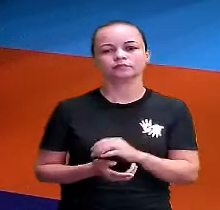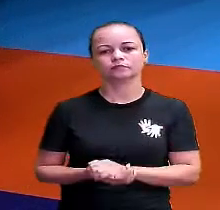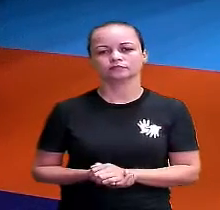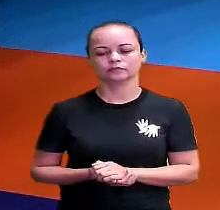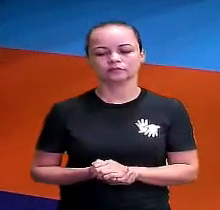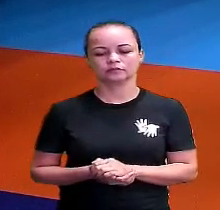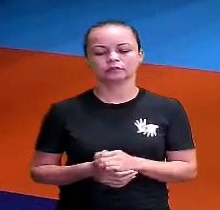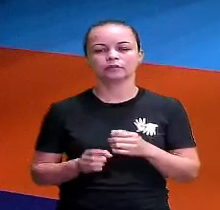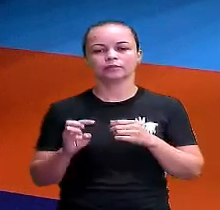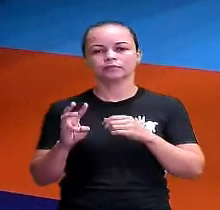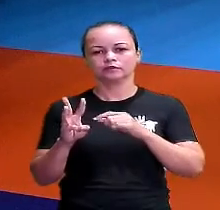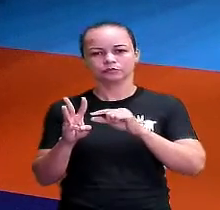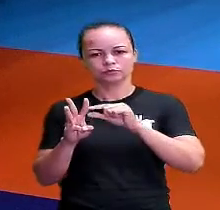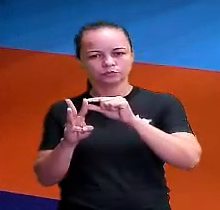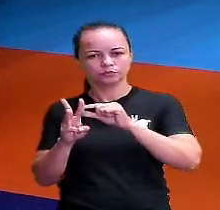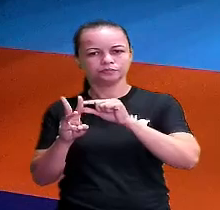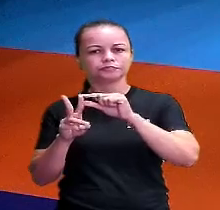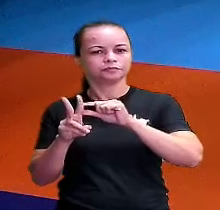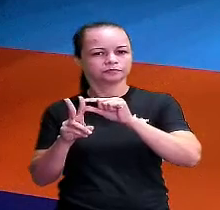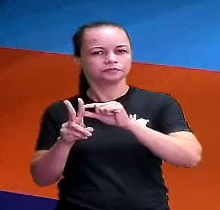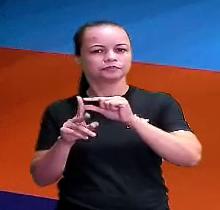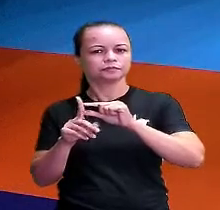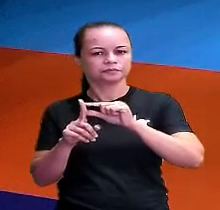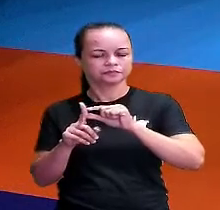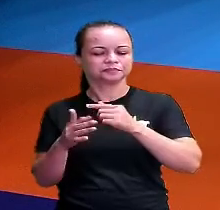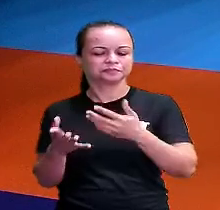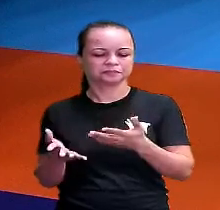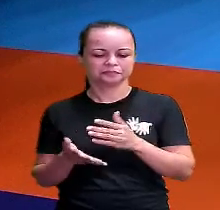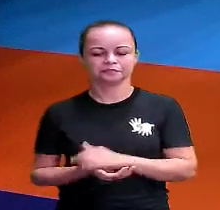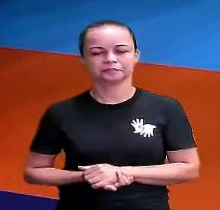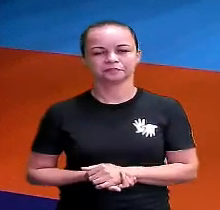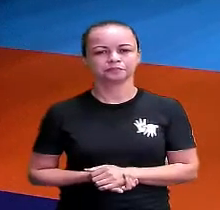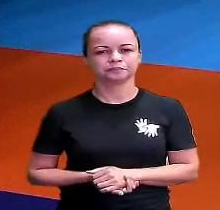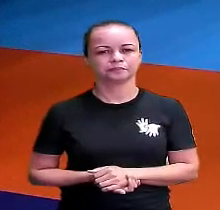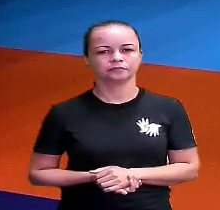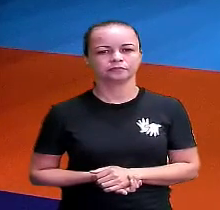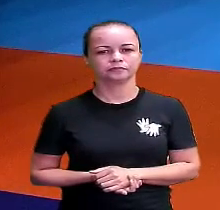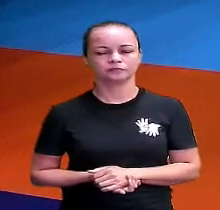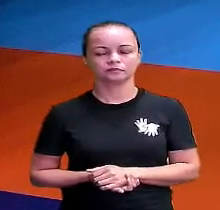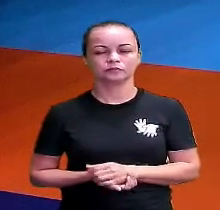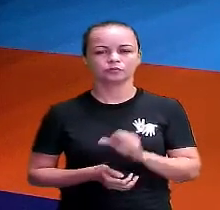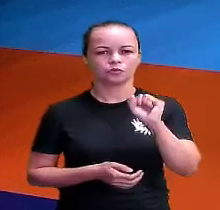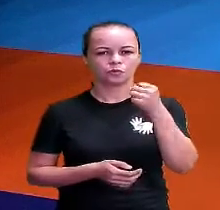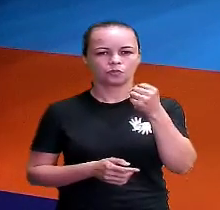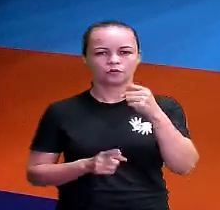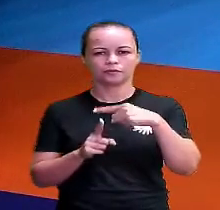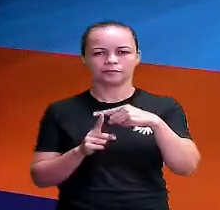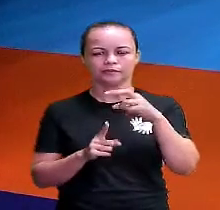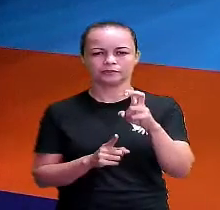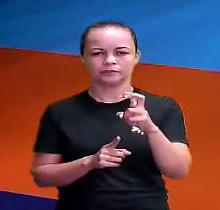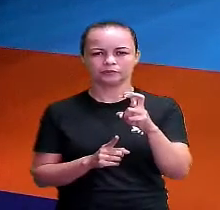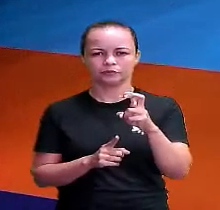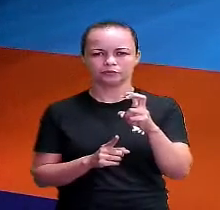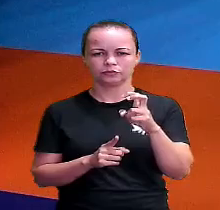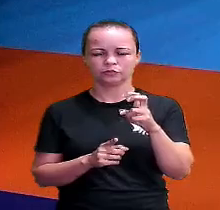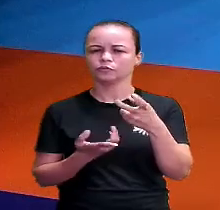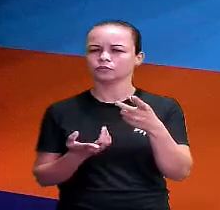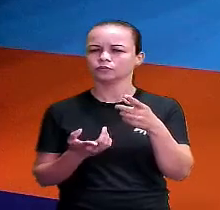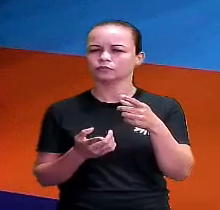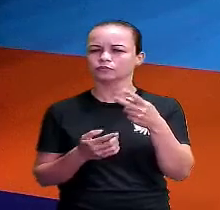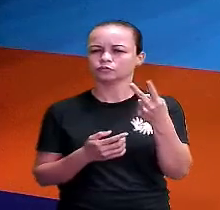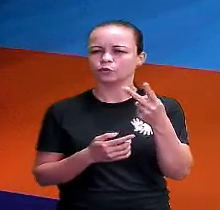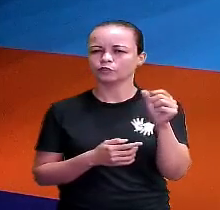da unidade e vou seguindo para as casas seguintes, tá? 8 mais 5. 2 segundos para você dizer aí,